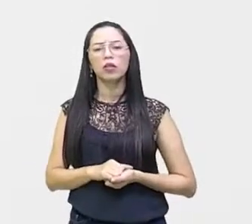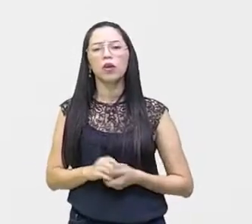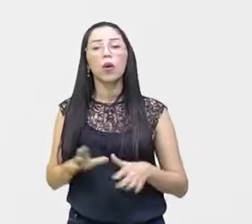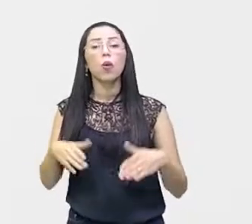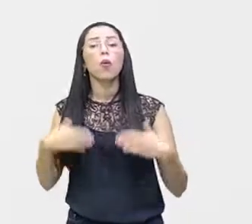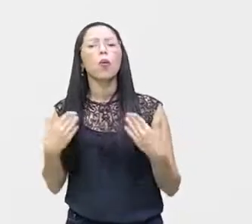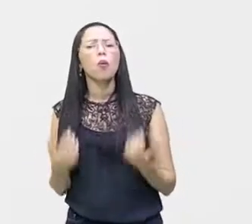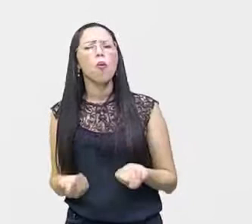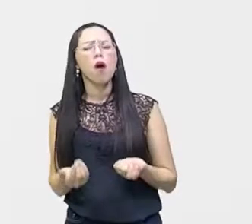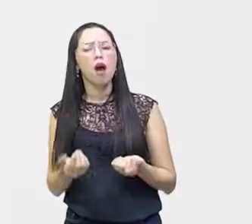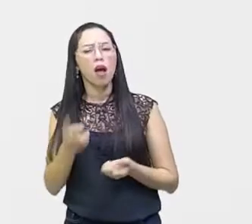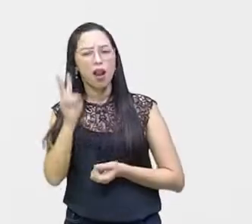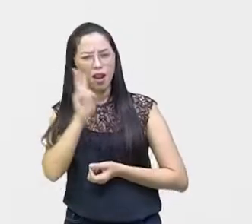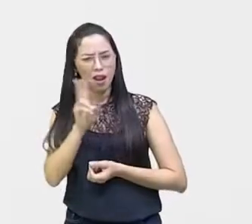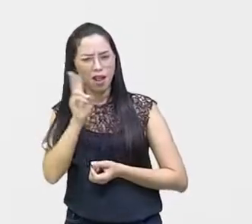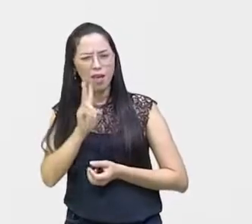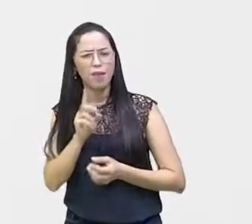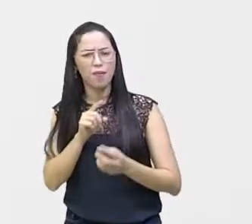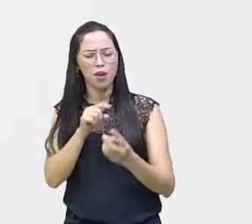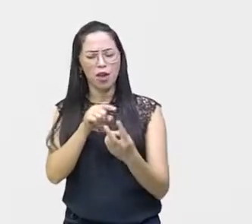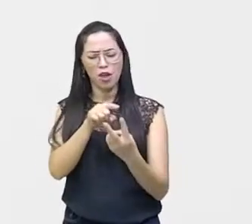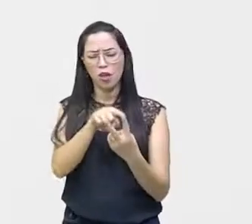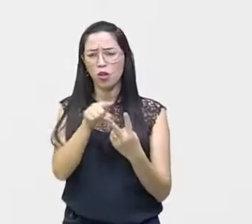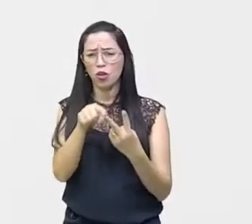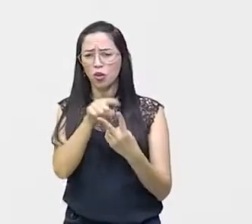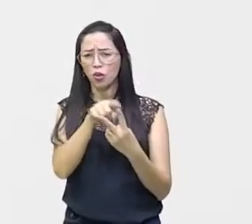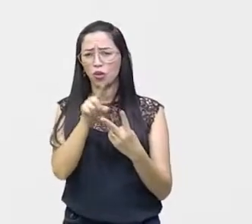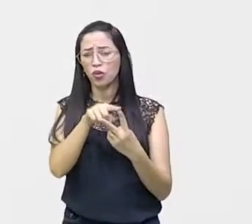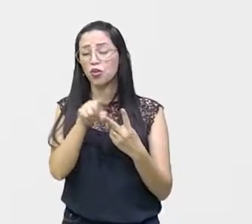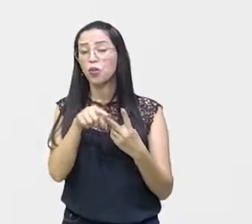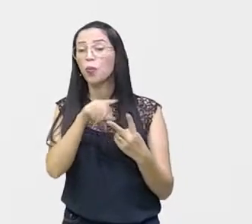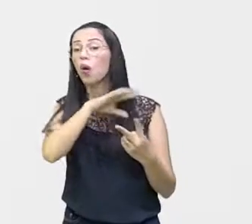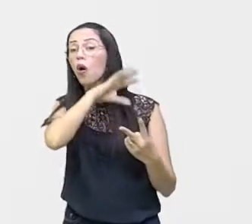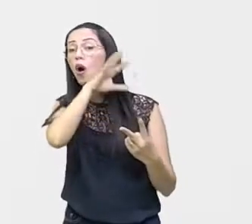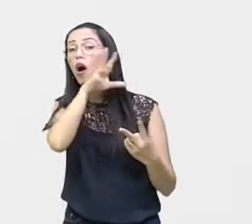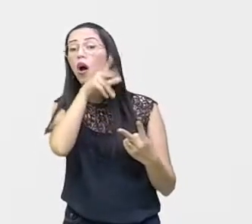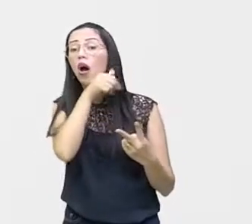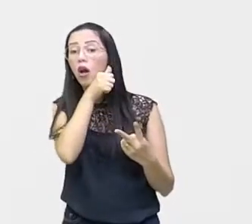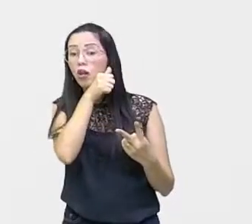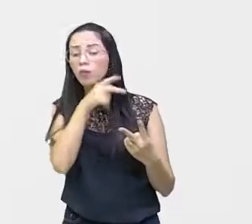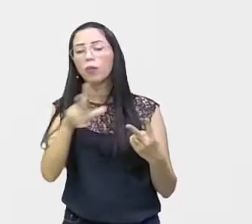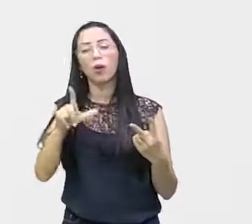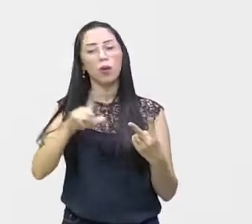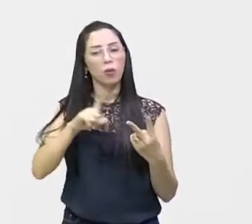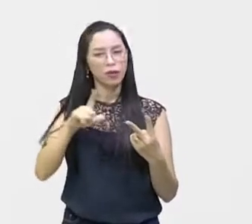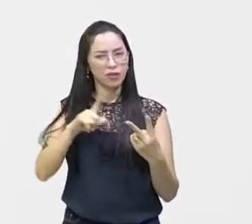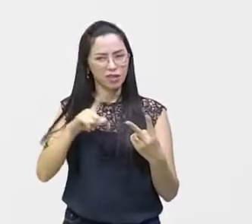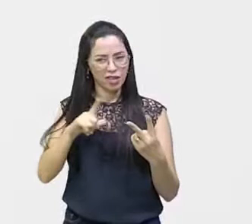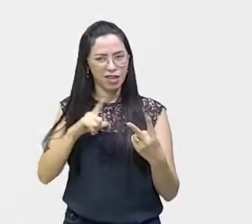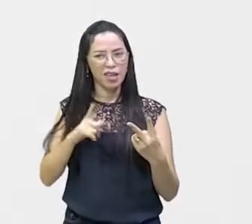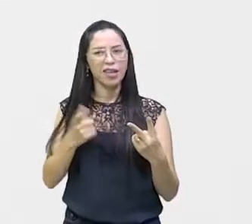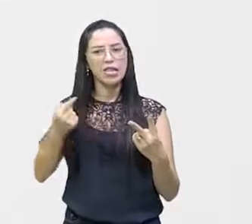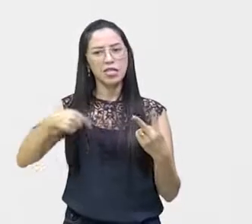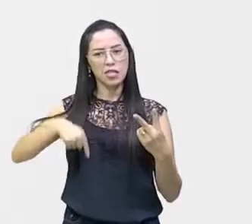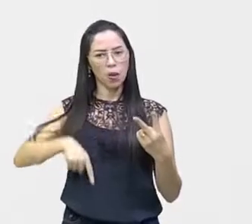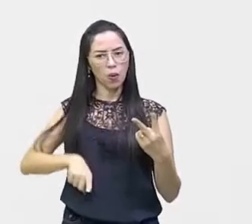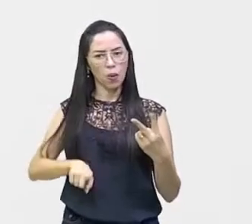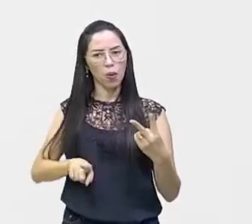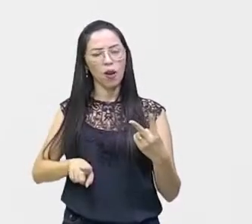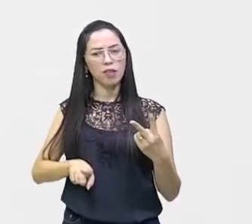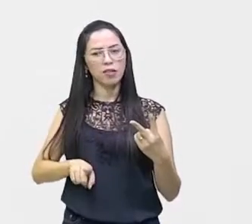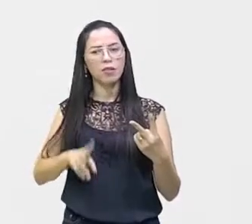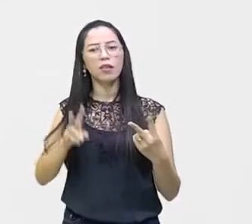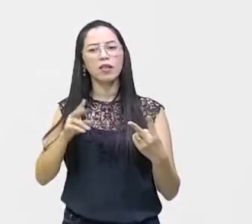Quais os tipos de circulação que os animais podem ter? Vocês lembram das circulações, que ela pode ser de